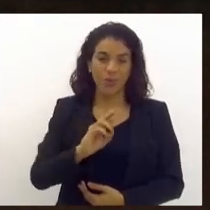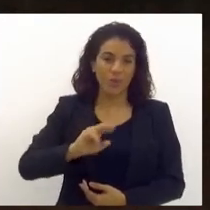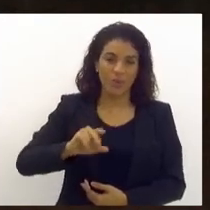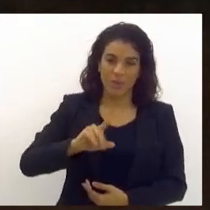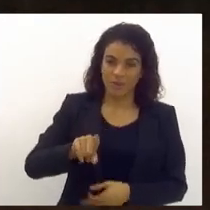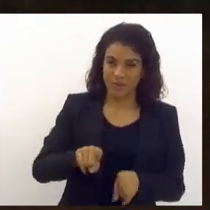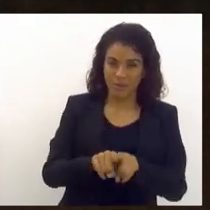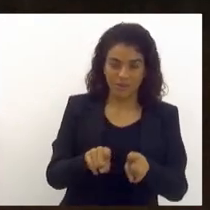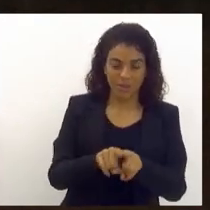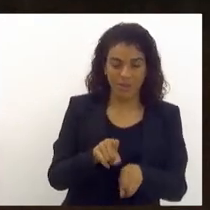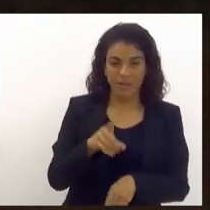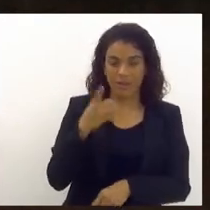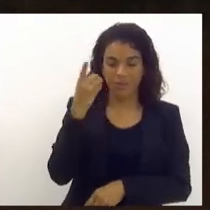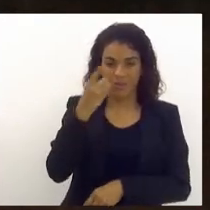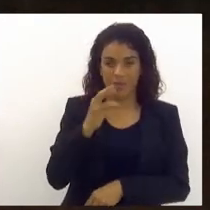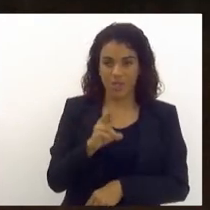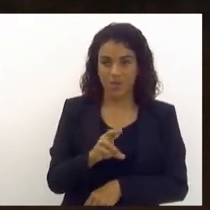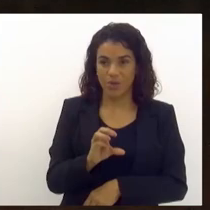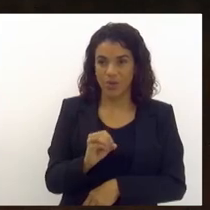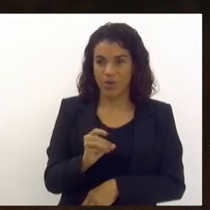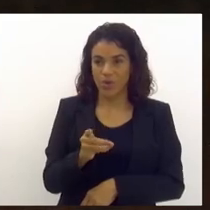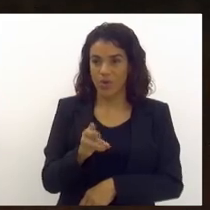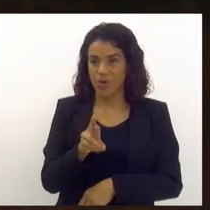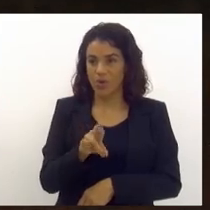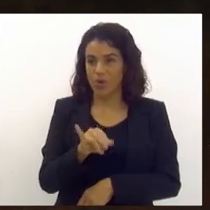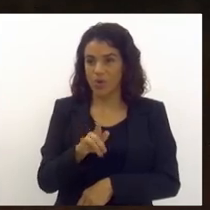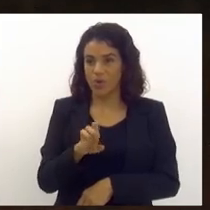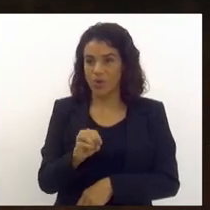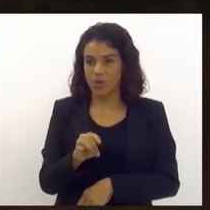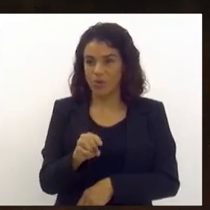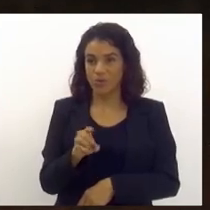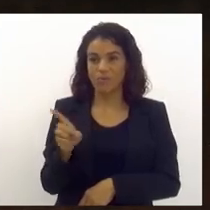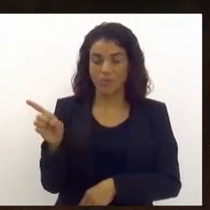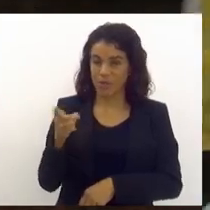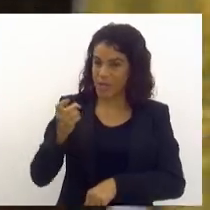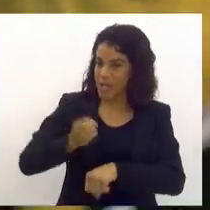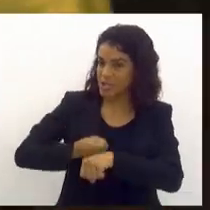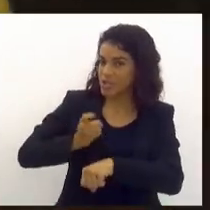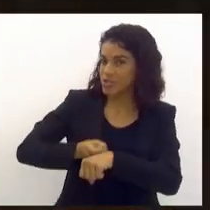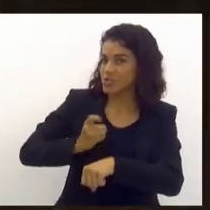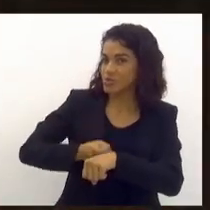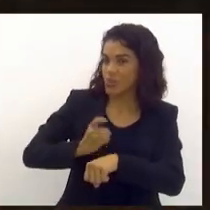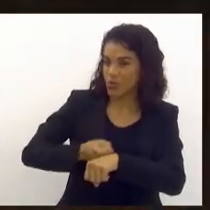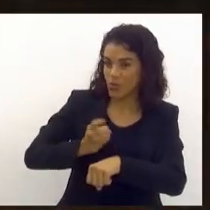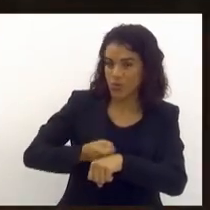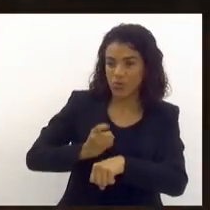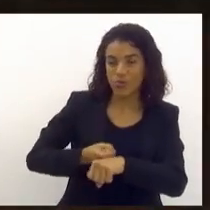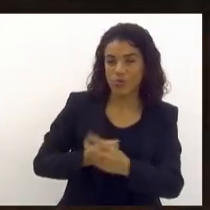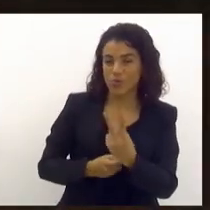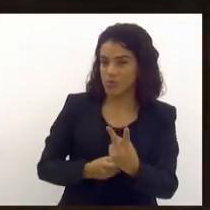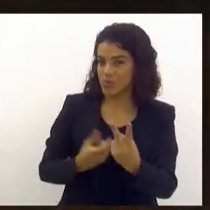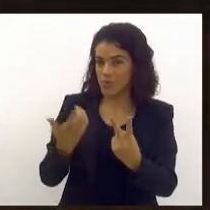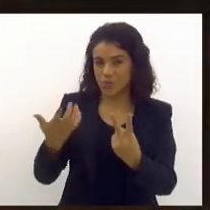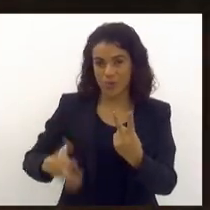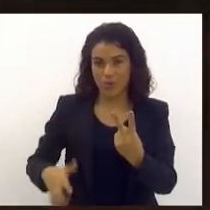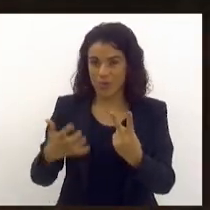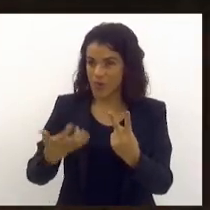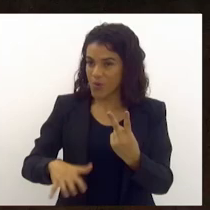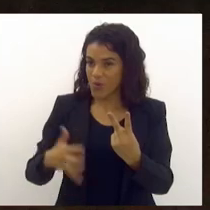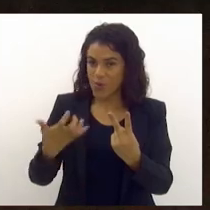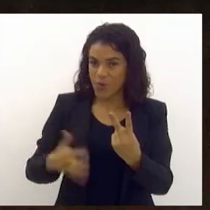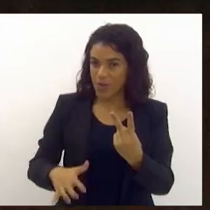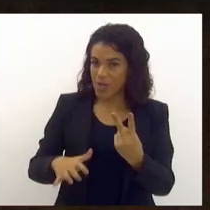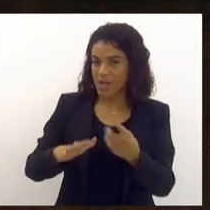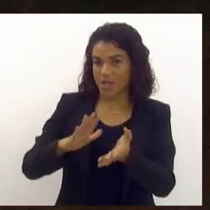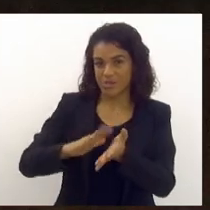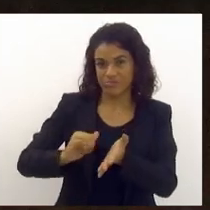Rodrigo Amorim, porque eles jogaram muito duro e não queriam fazer essas